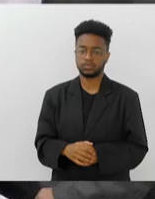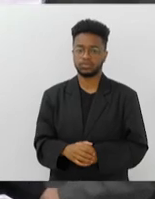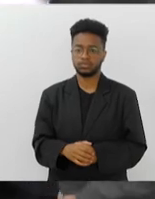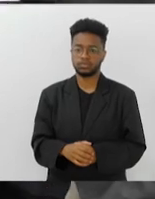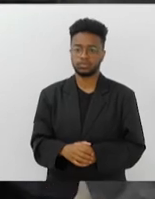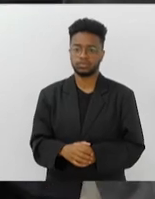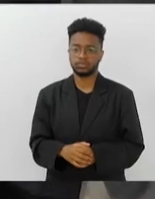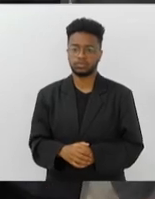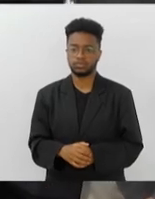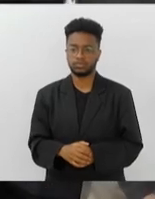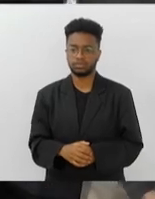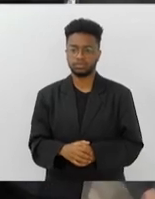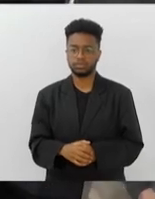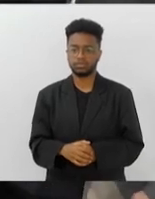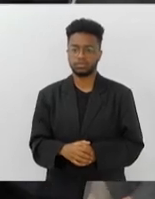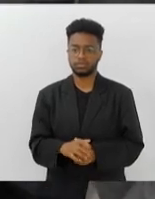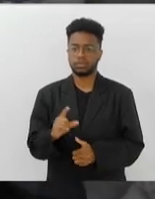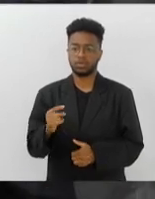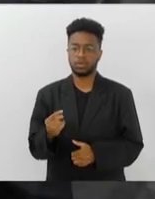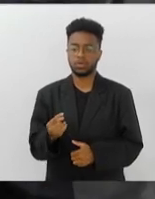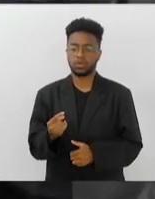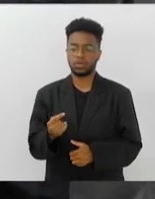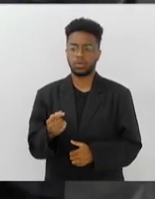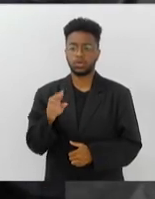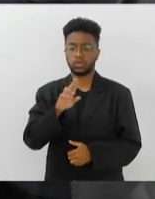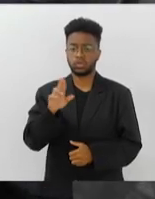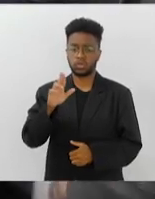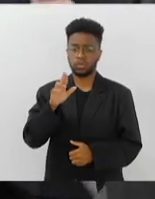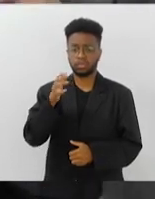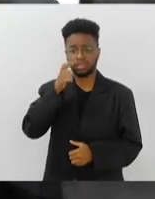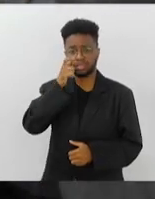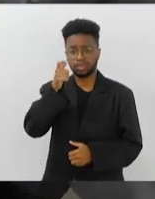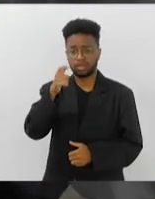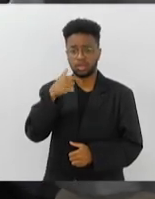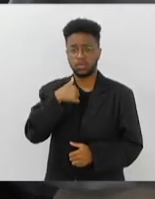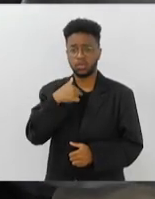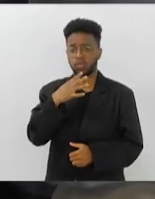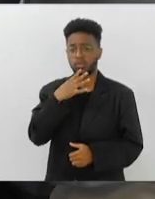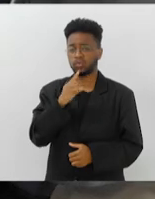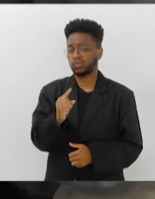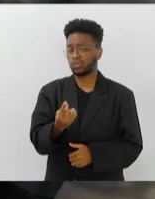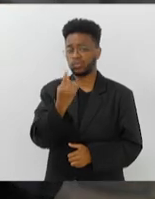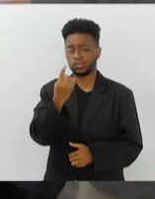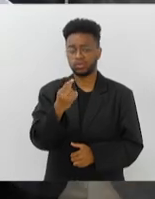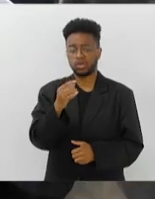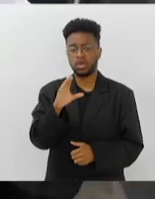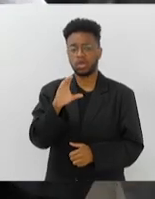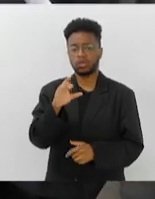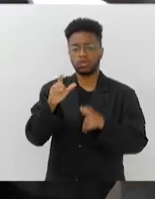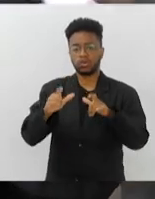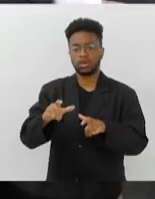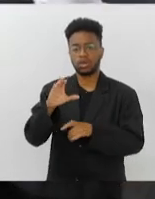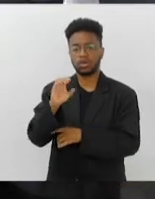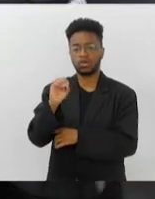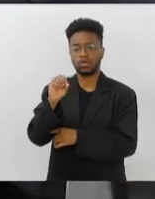e São Judas. Porque a única igreja o nome Judas que é curioso. Que eu conheço é a do Corme Velho. Sim.